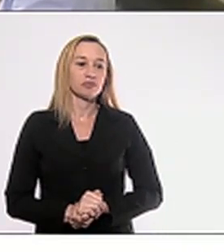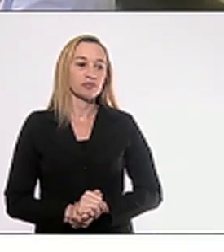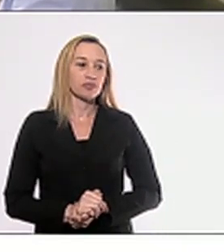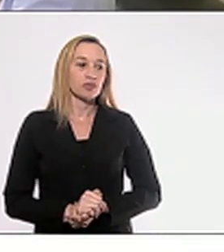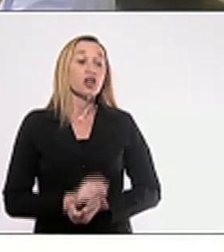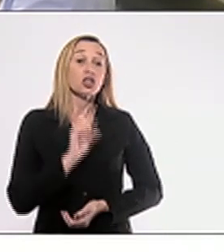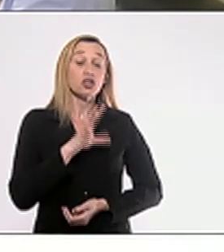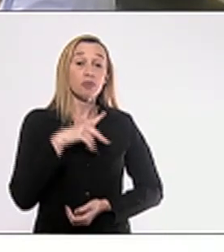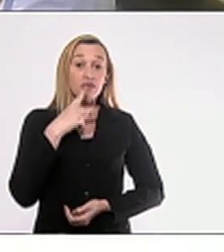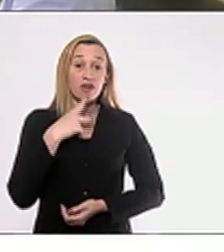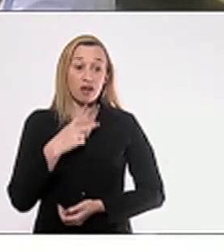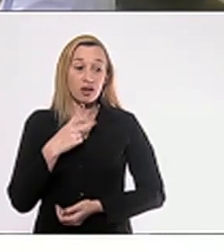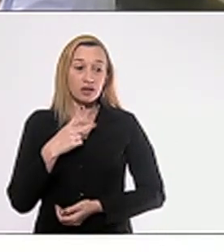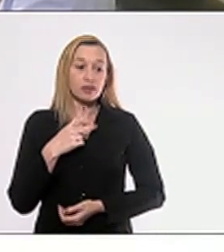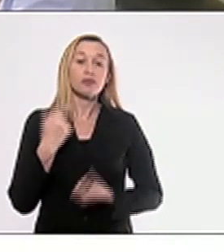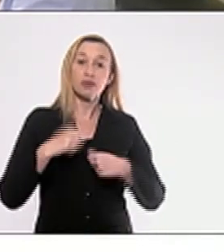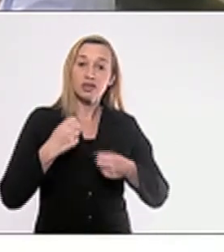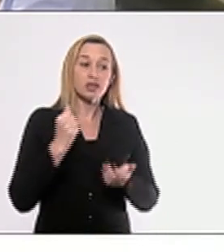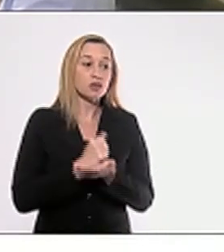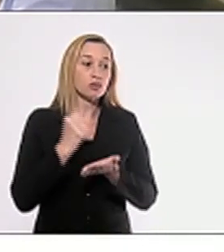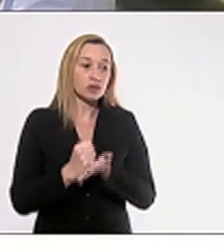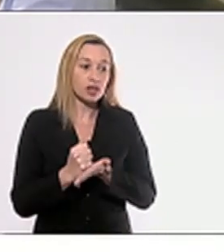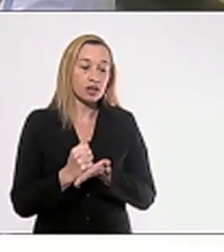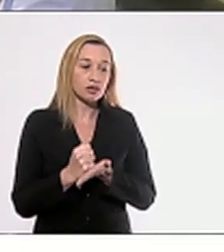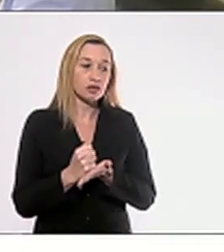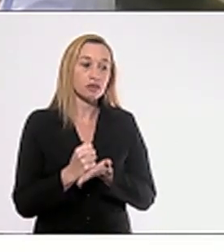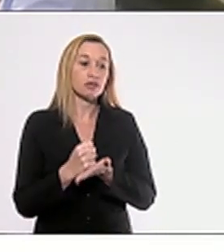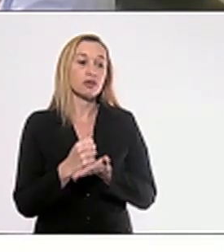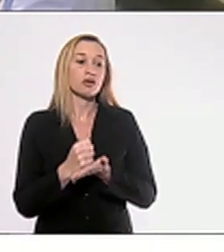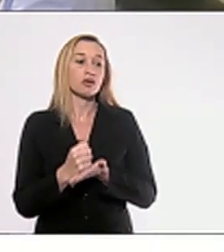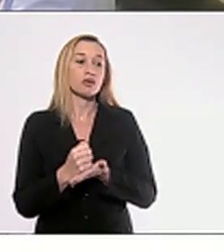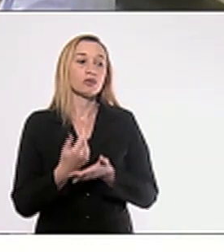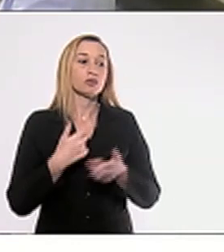Só para deixar claro, eles têm que contratar o serviço de leiturista. Isso.